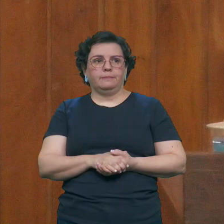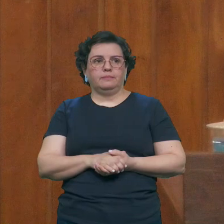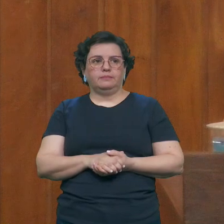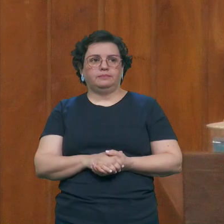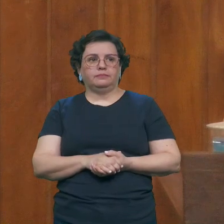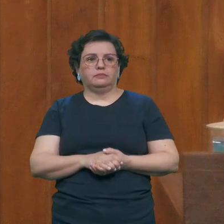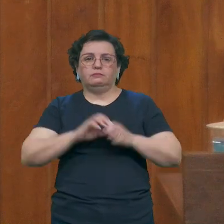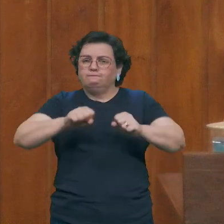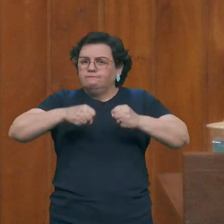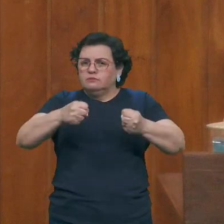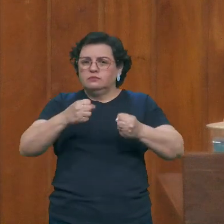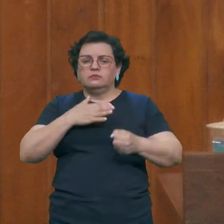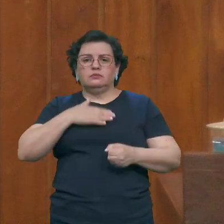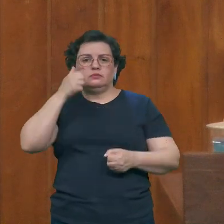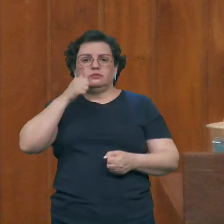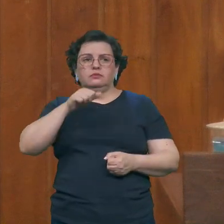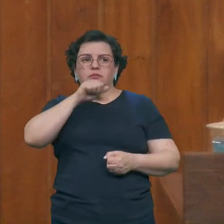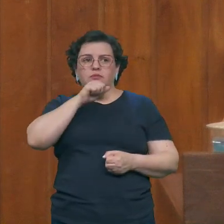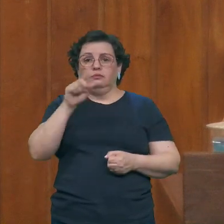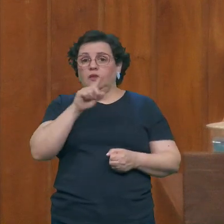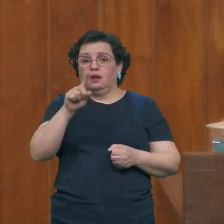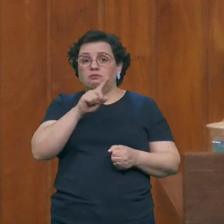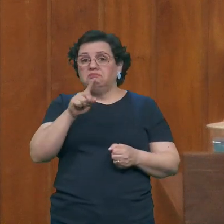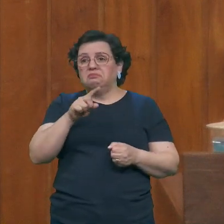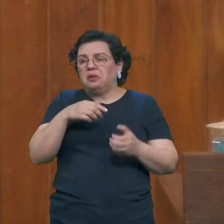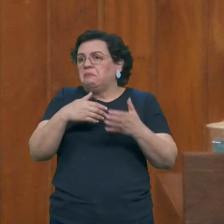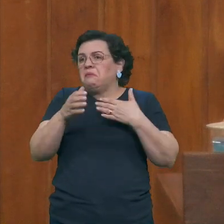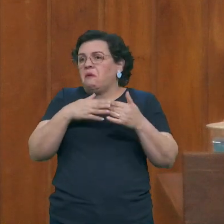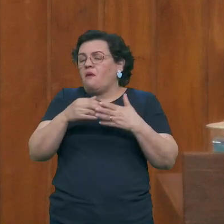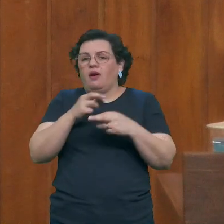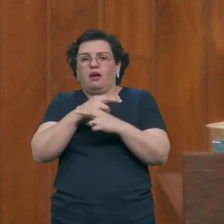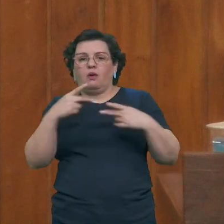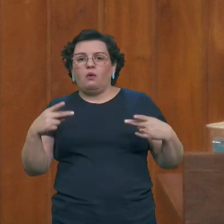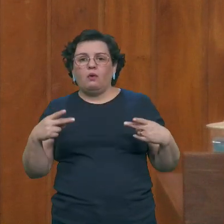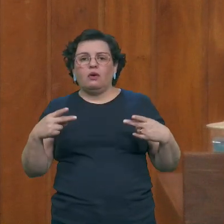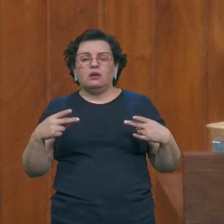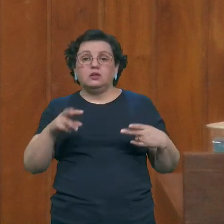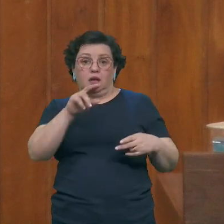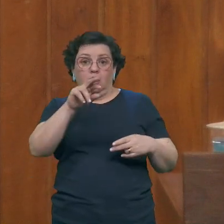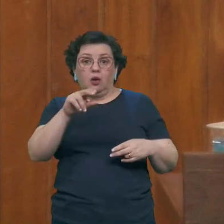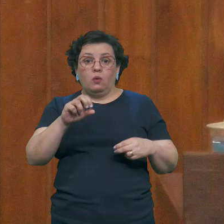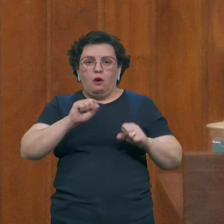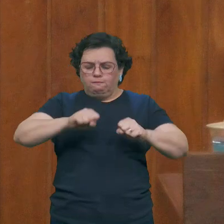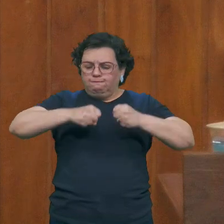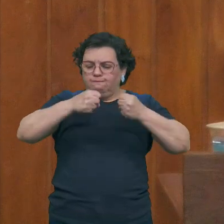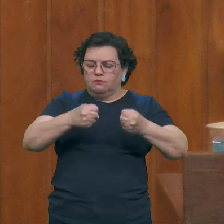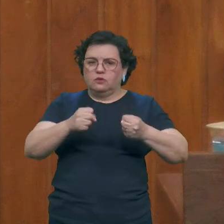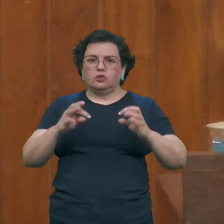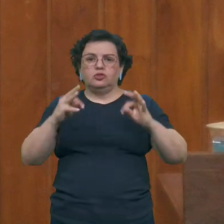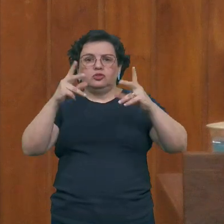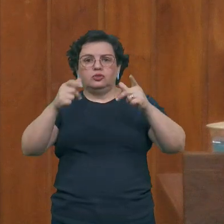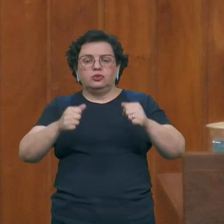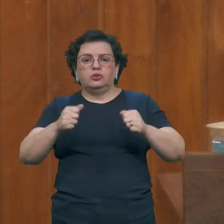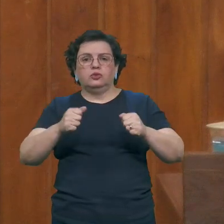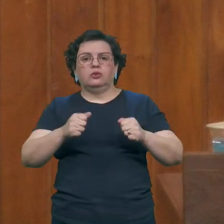O esforço da minha mãe não foi em vão, como não são o esforço de todas as mulheres do